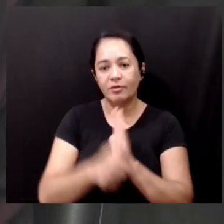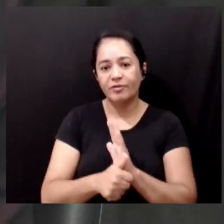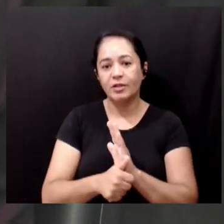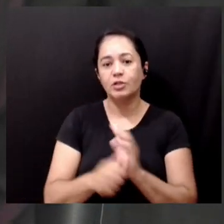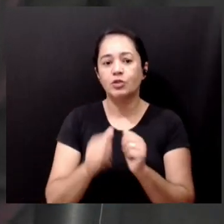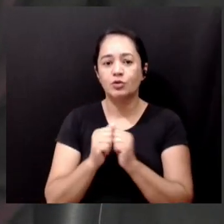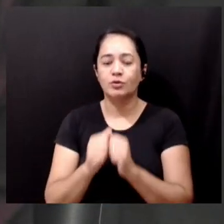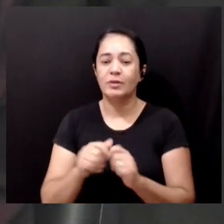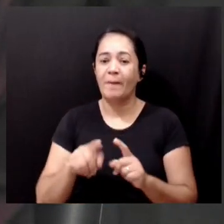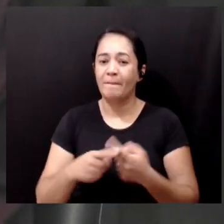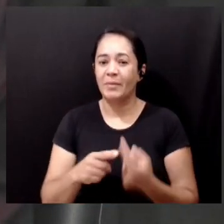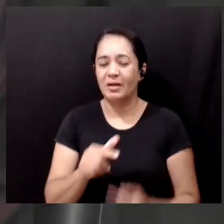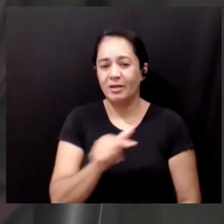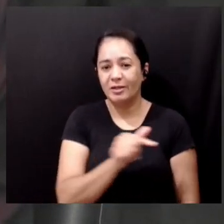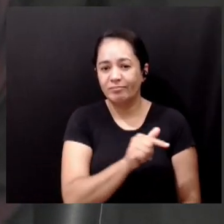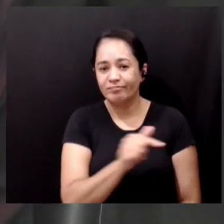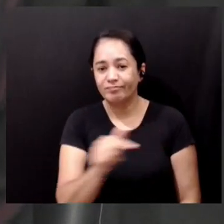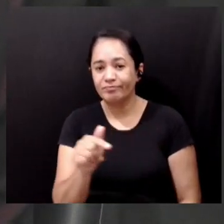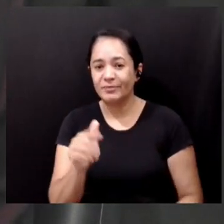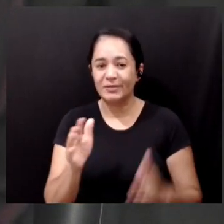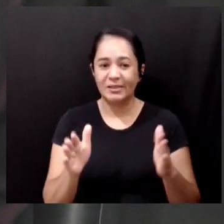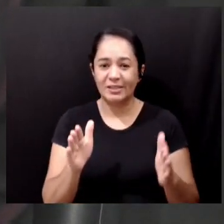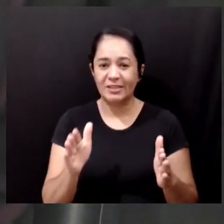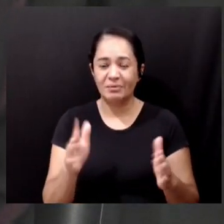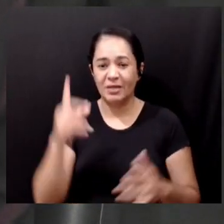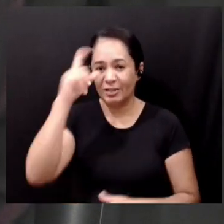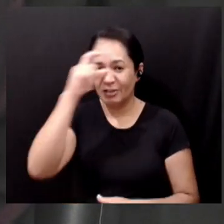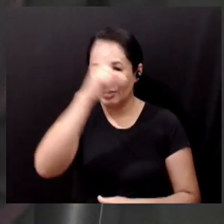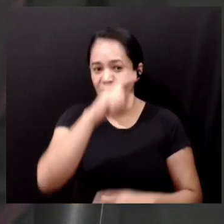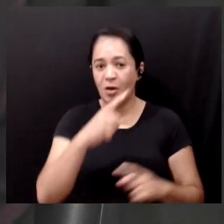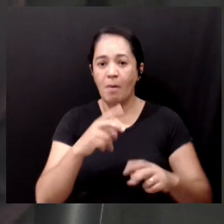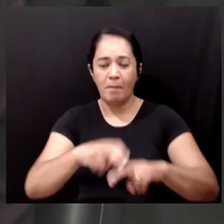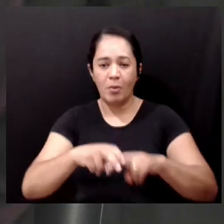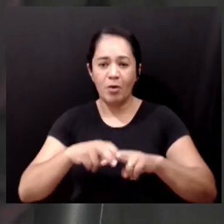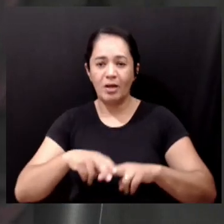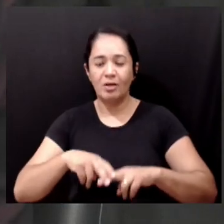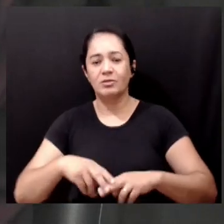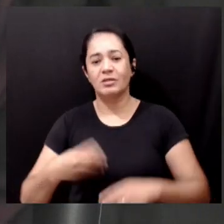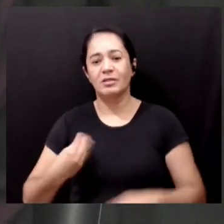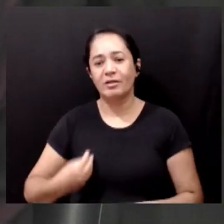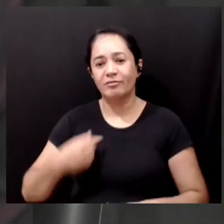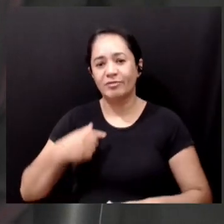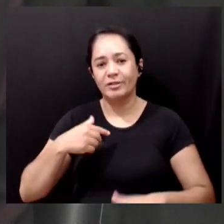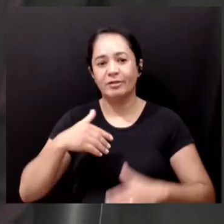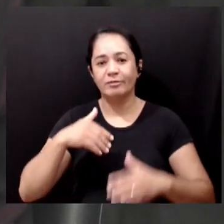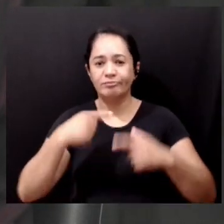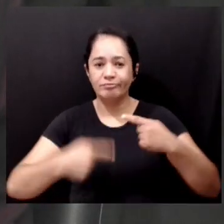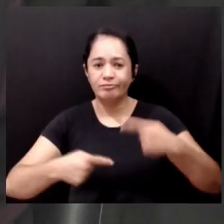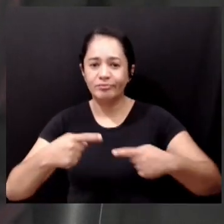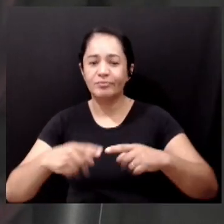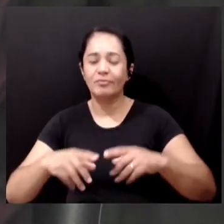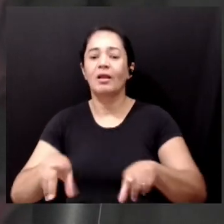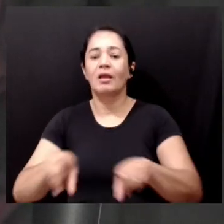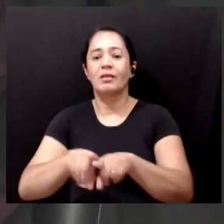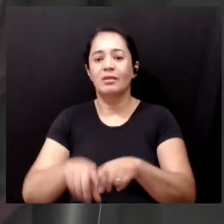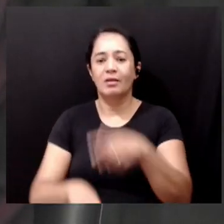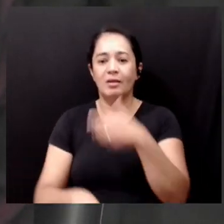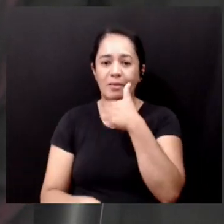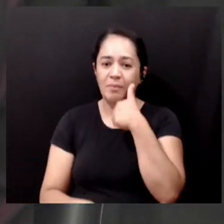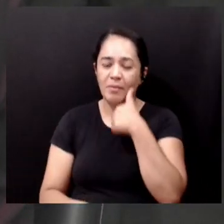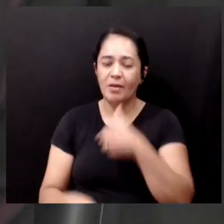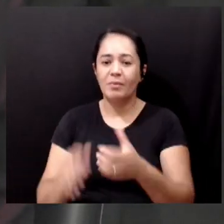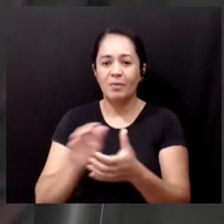vida aqui, na atividade parlamentar e também da vida dela e da minha esposa também que trabalha. Então a gente acaba não se encontrando